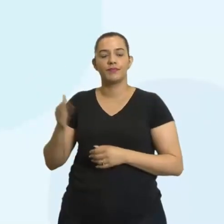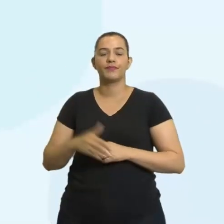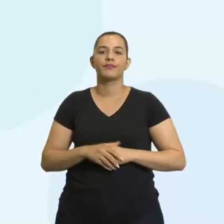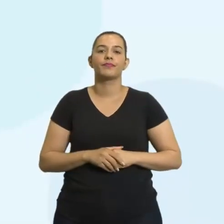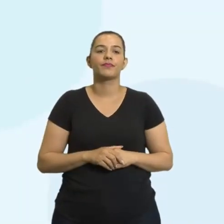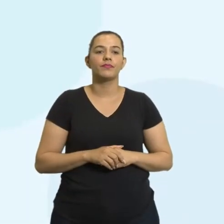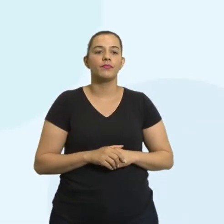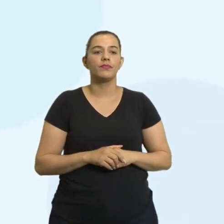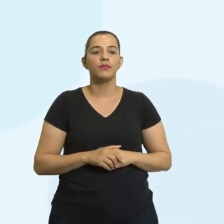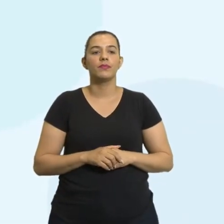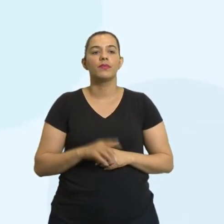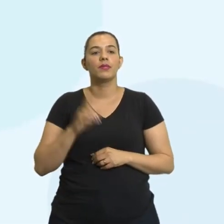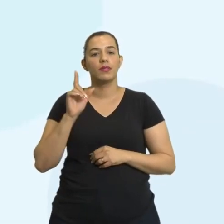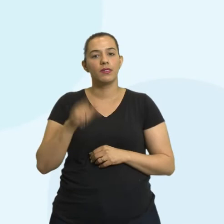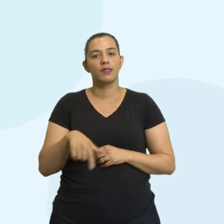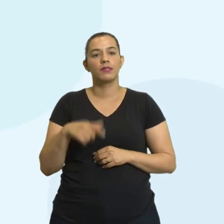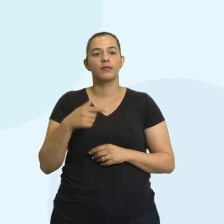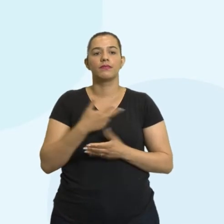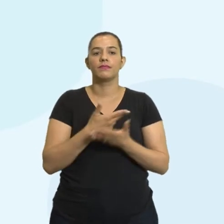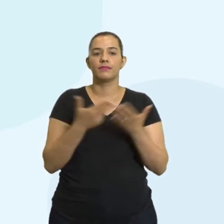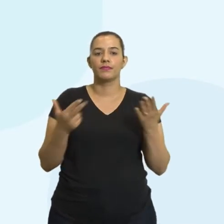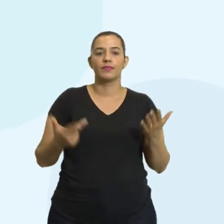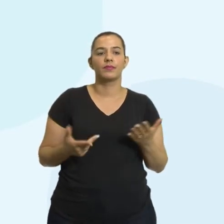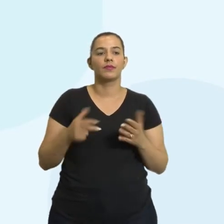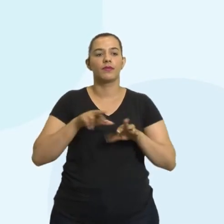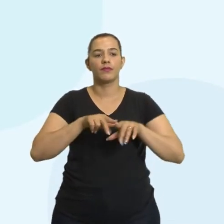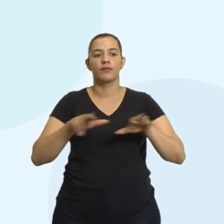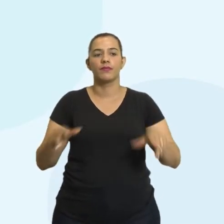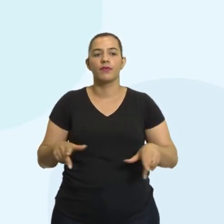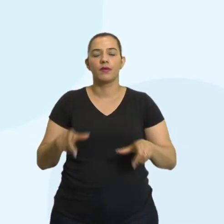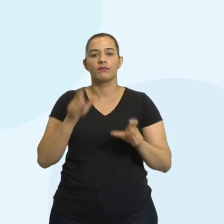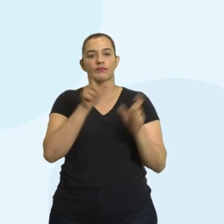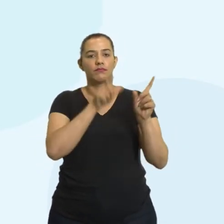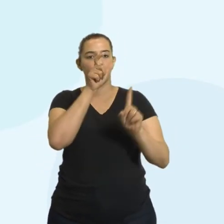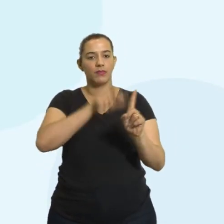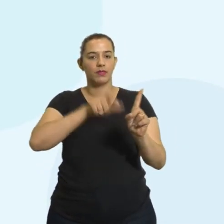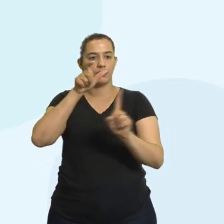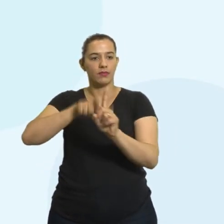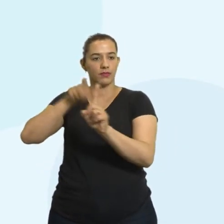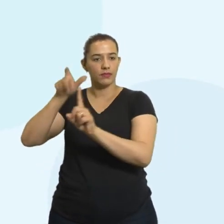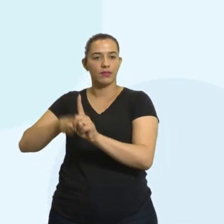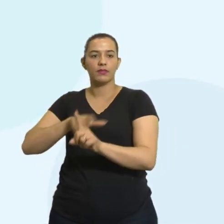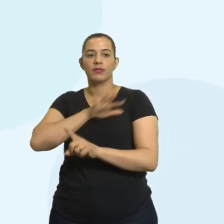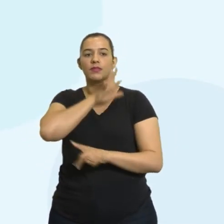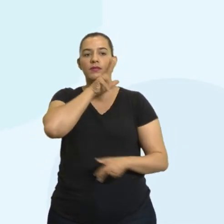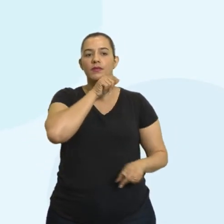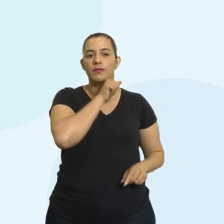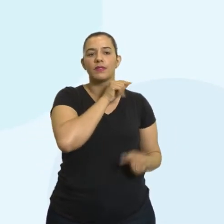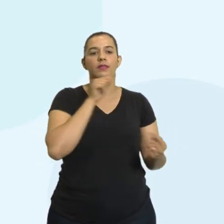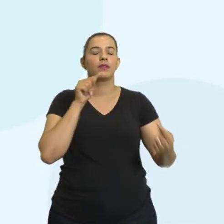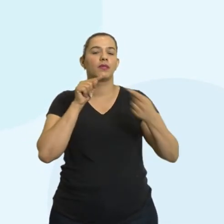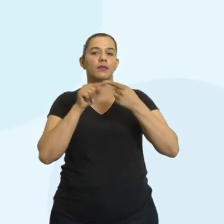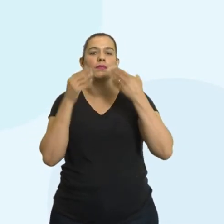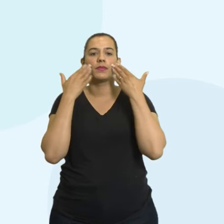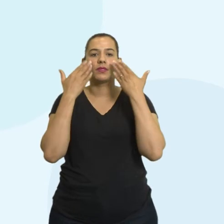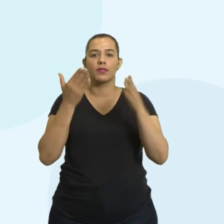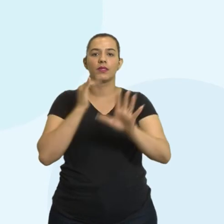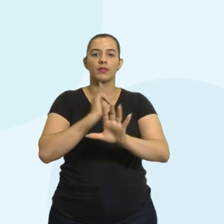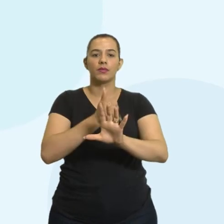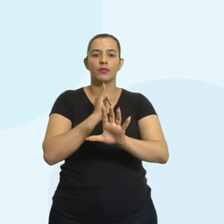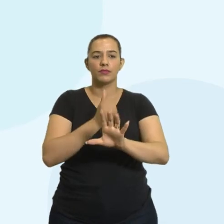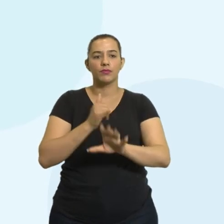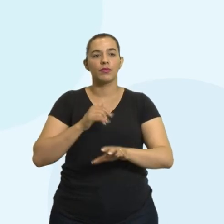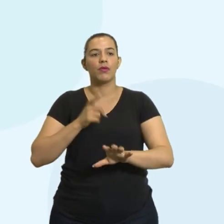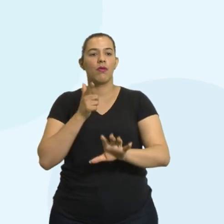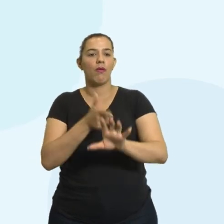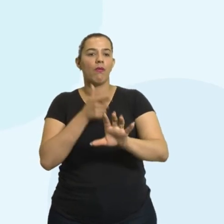tela, que é um conto alegórico, cujos personagens, geralmente animais, apresentam a narrativa com o objetivo de passar uma lição de moral.